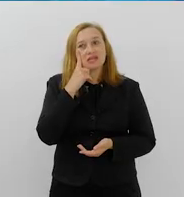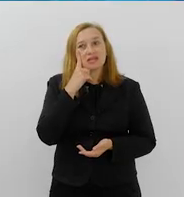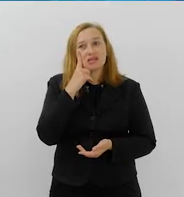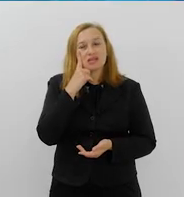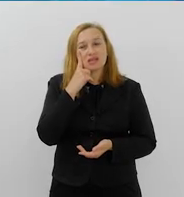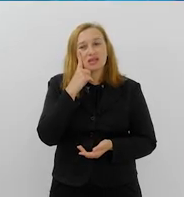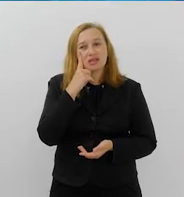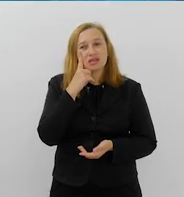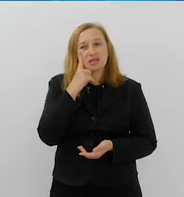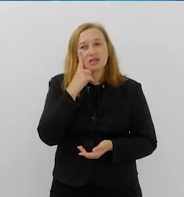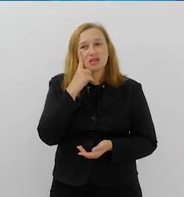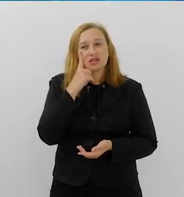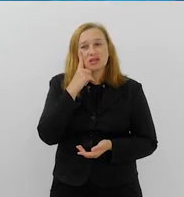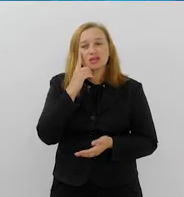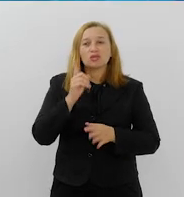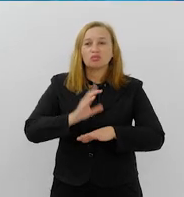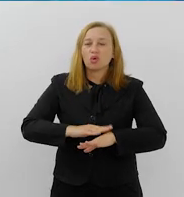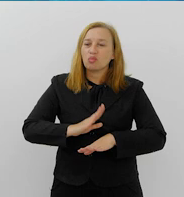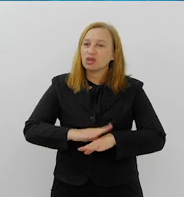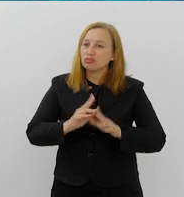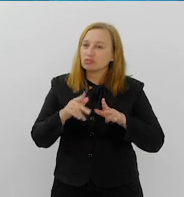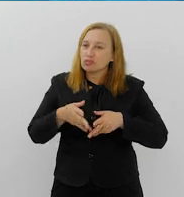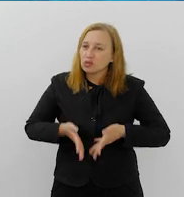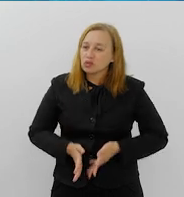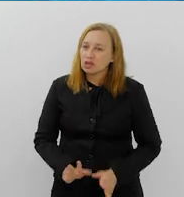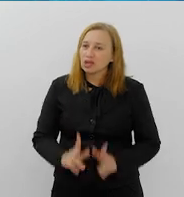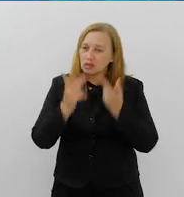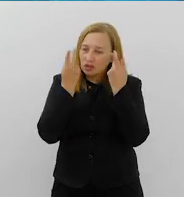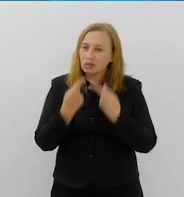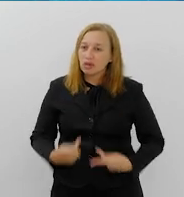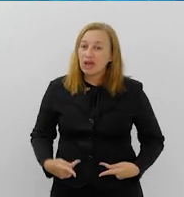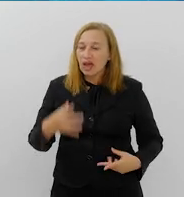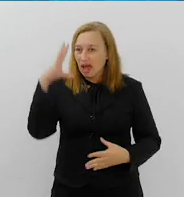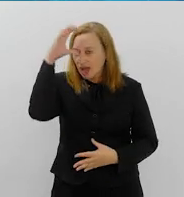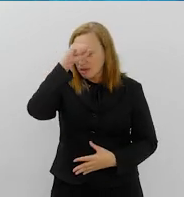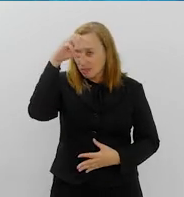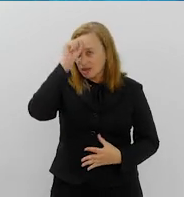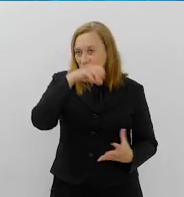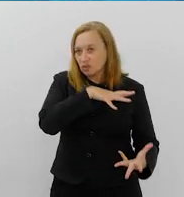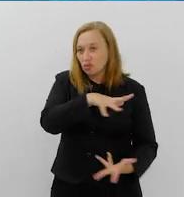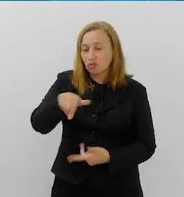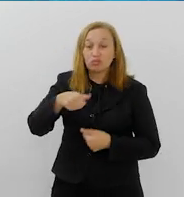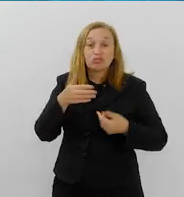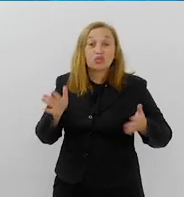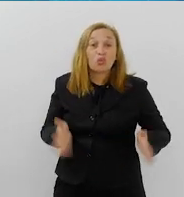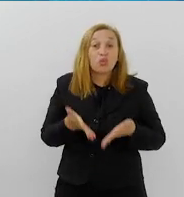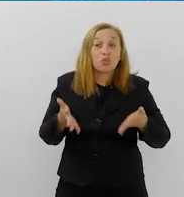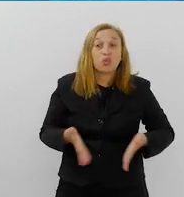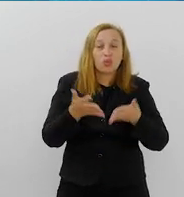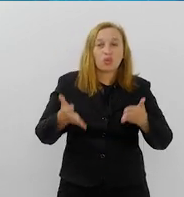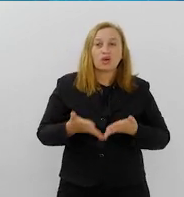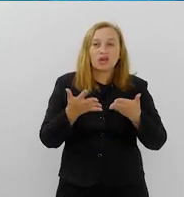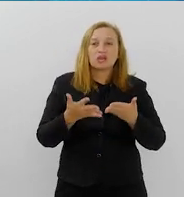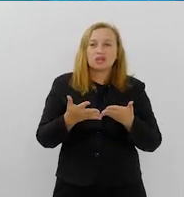lá, quando o ser humano nasce, que ele aprende o mundo com os estímulos